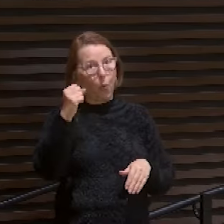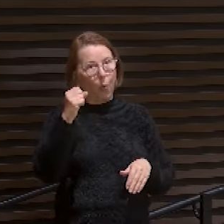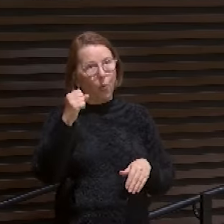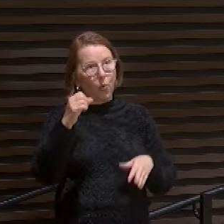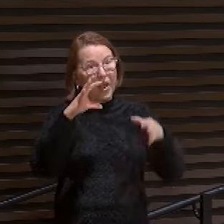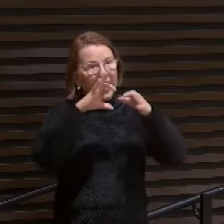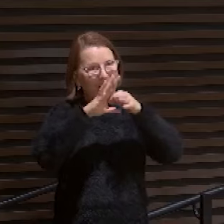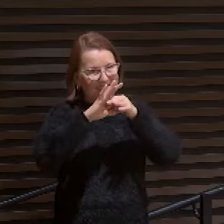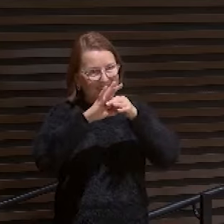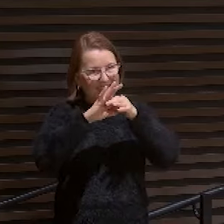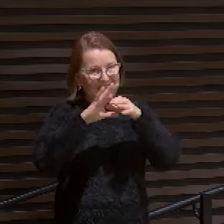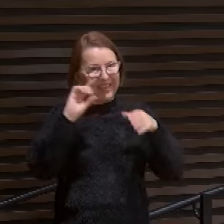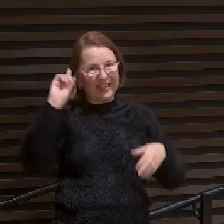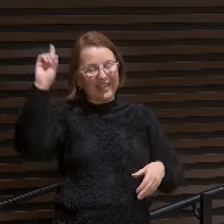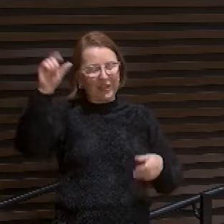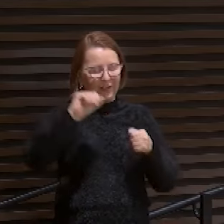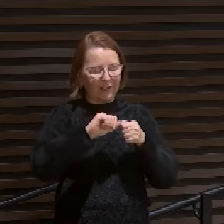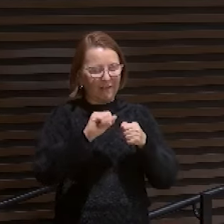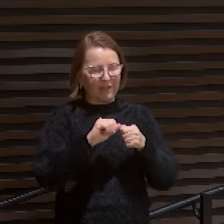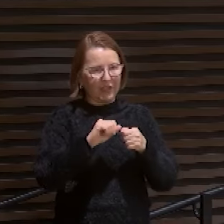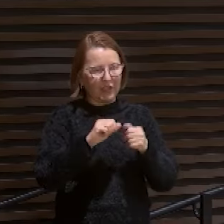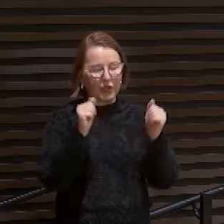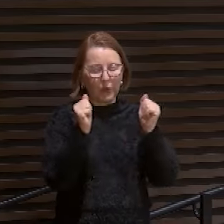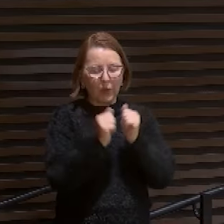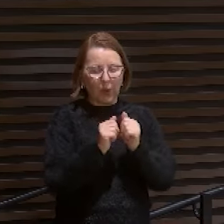de Deus com a humanidade.